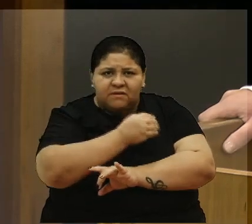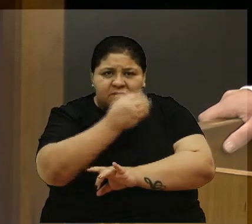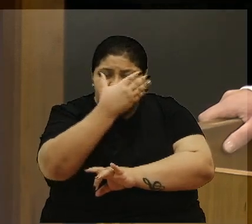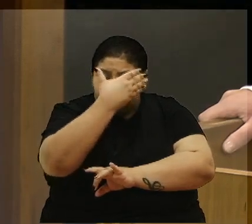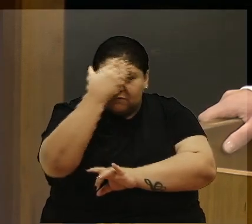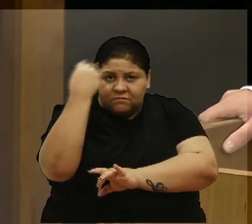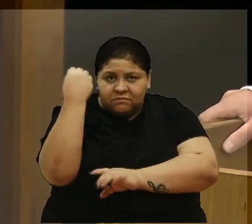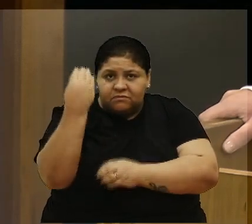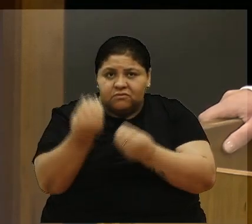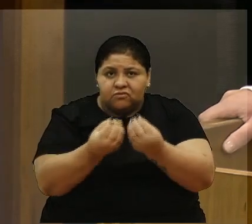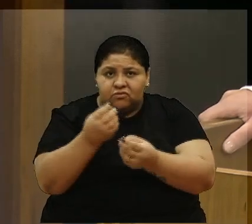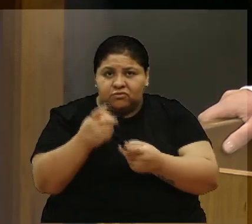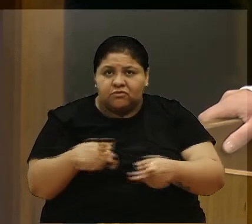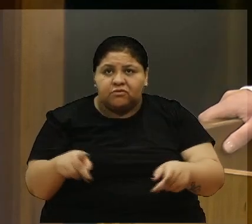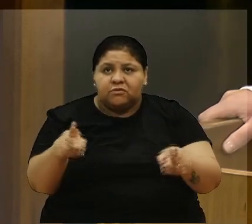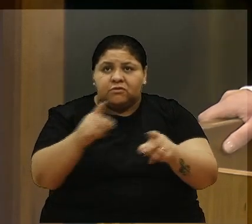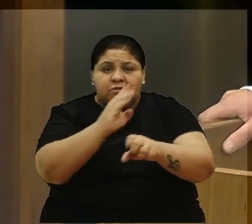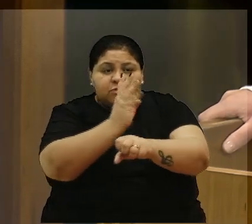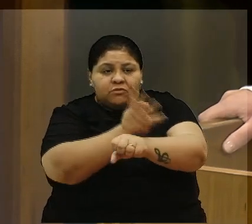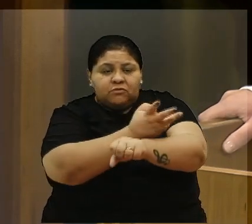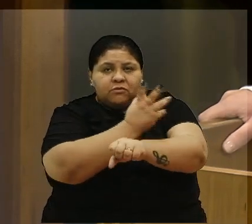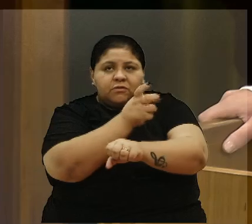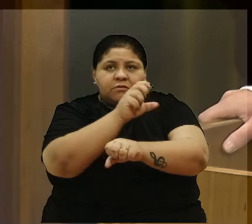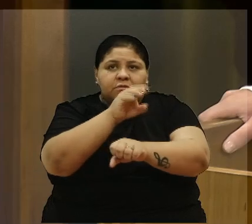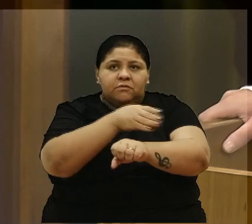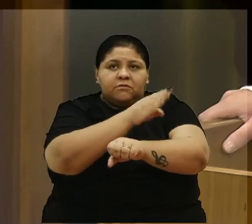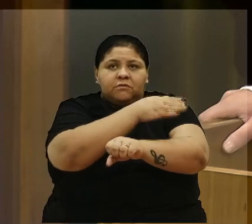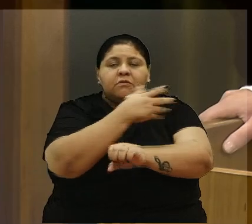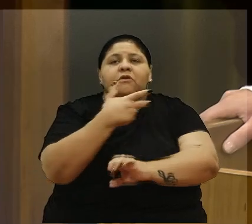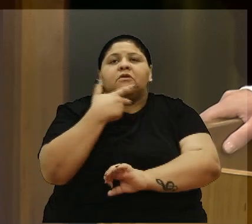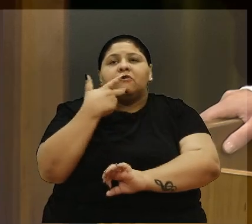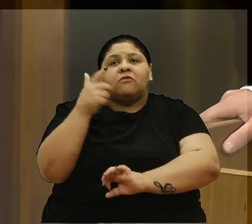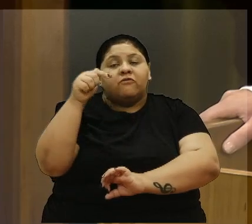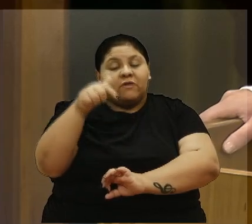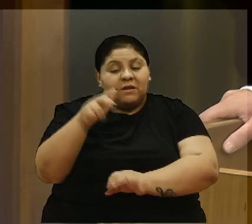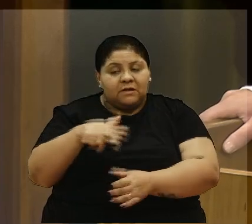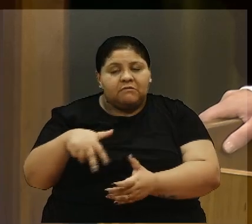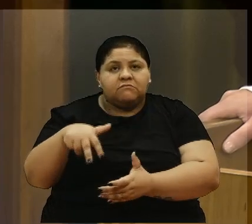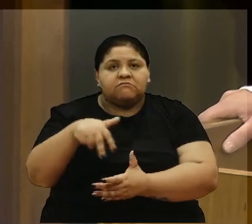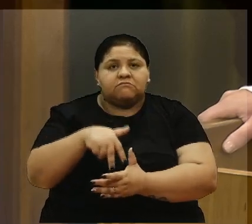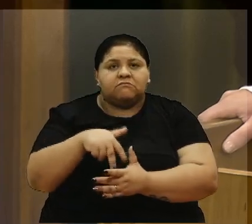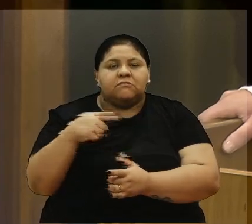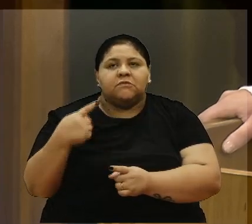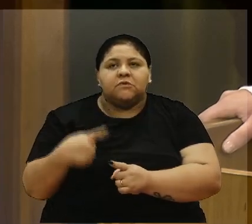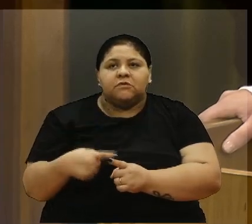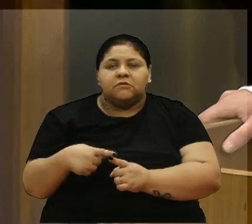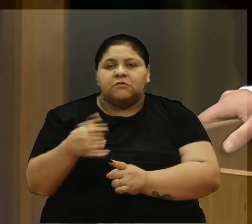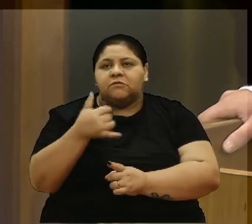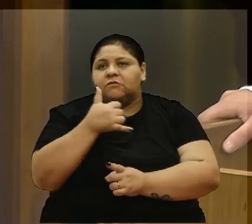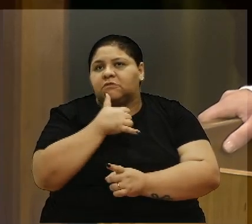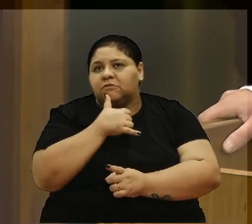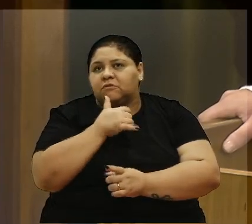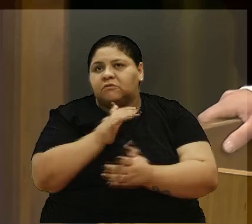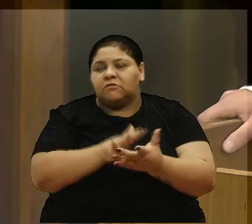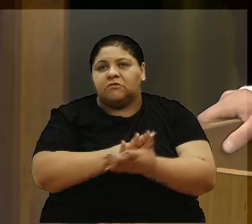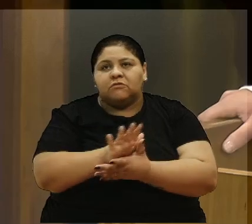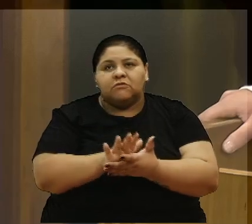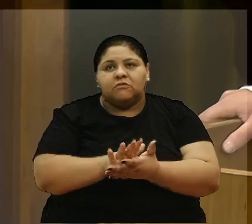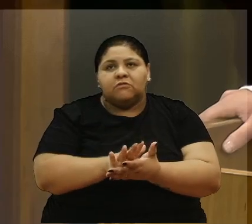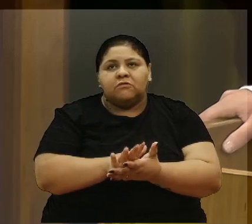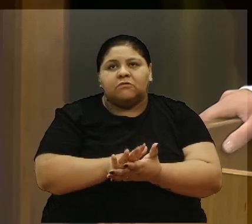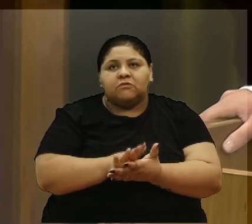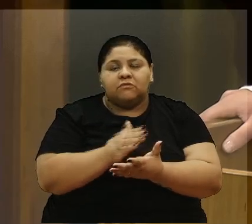esquecida como é a população do Campos da Serra. Então, eu trago aqui em tribuna, porque, infelizmente, nem o vereador, nem